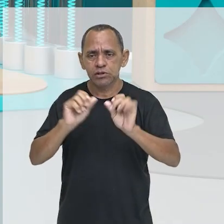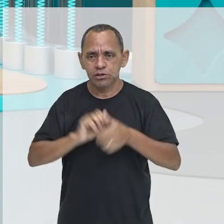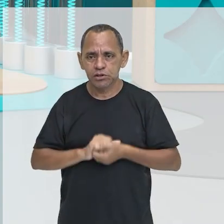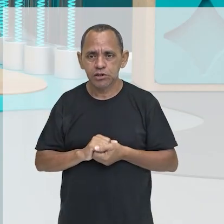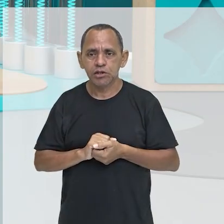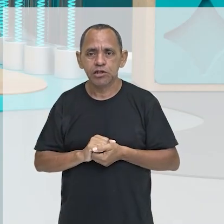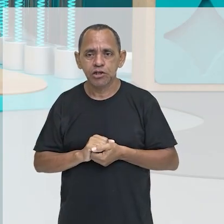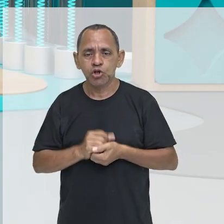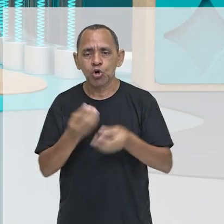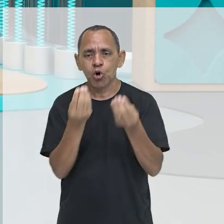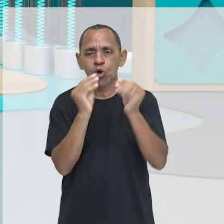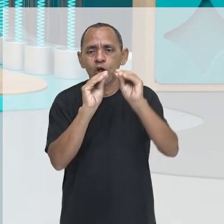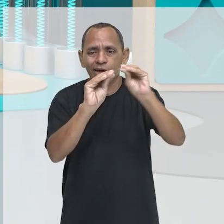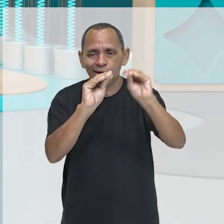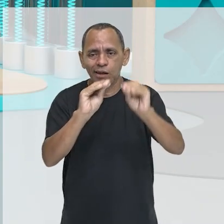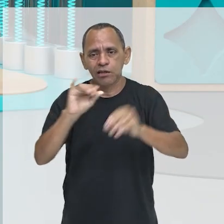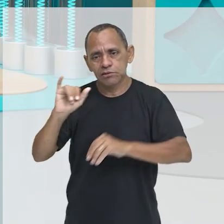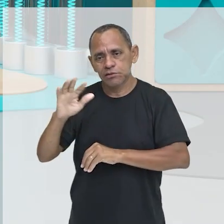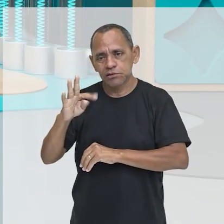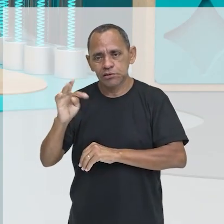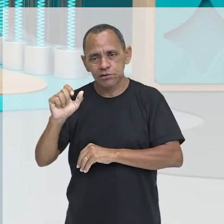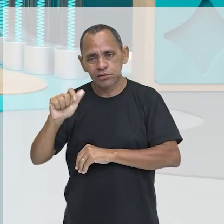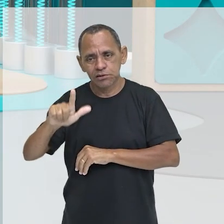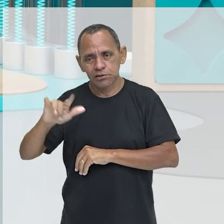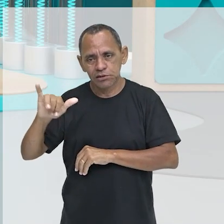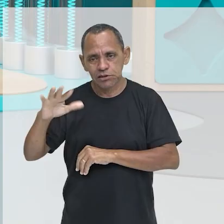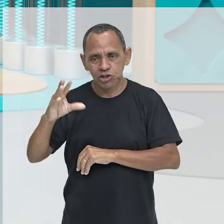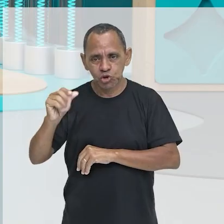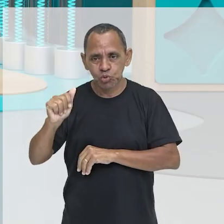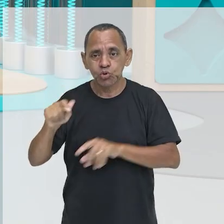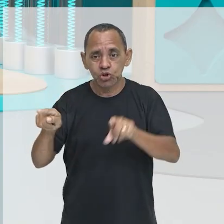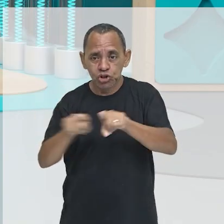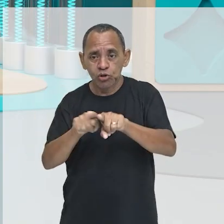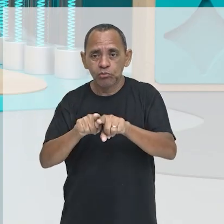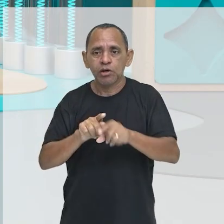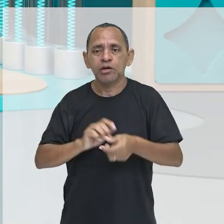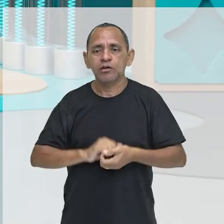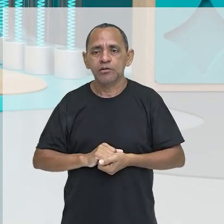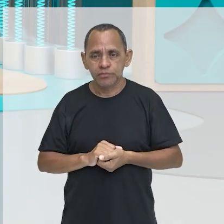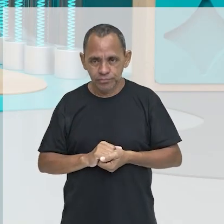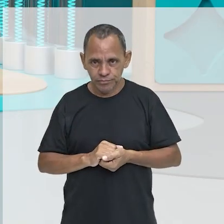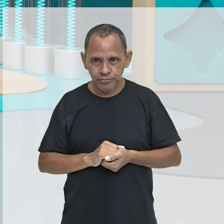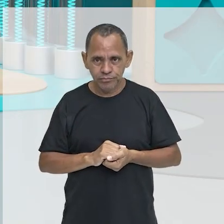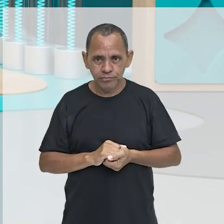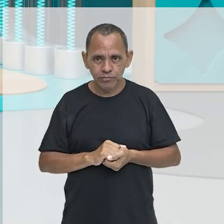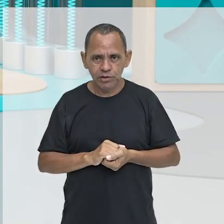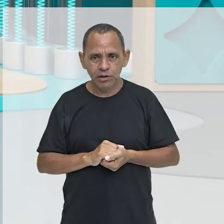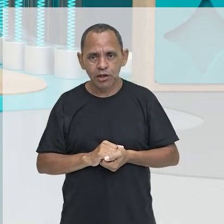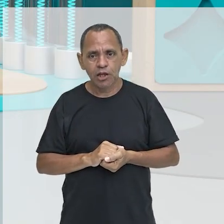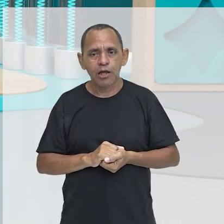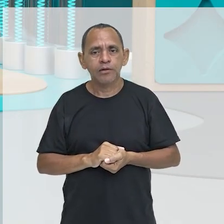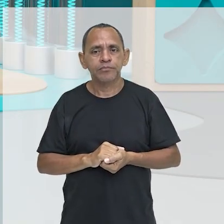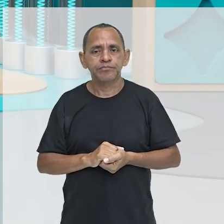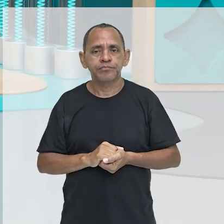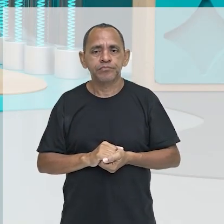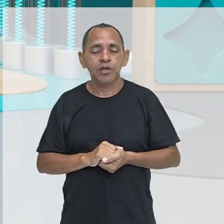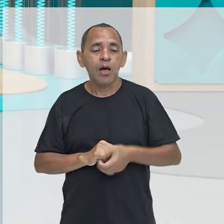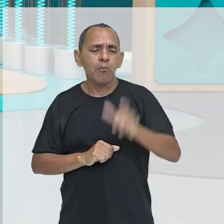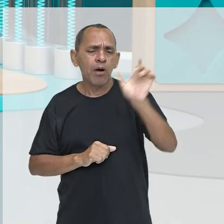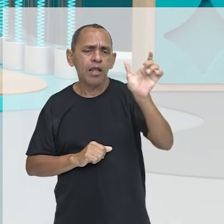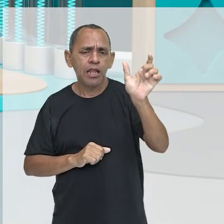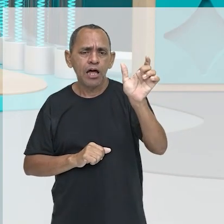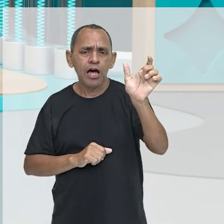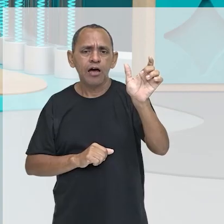a única situação. Nós não utilizamos o itálico somente para indicar que uma palavra é de um outro idioma. Não é só para isso que serve, né? Tem